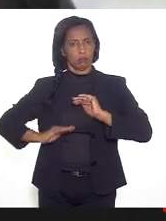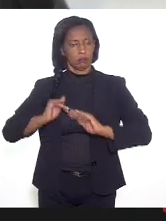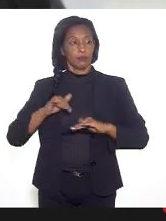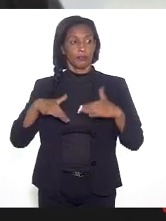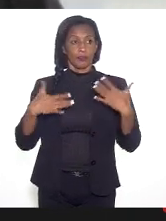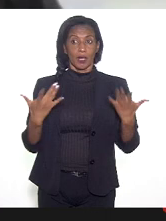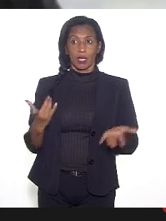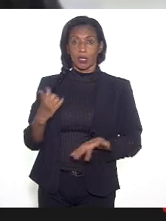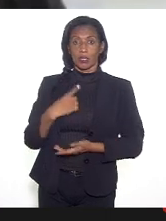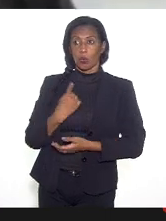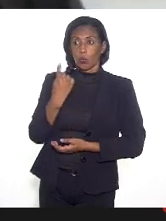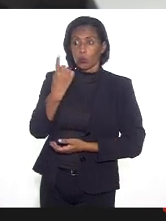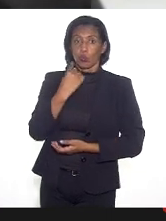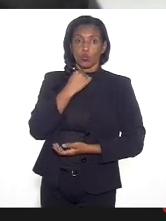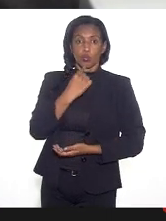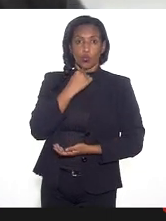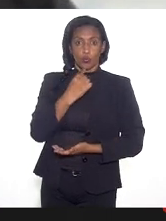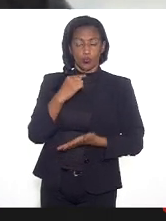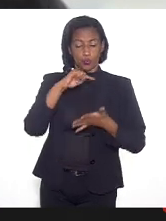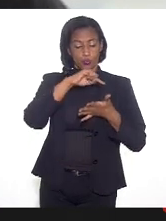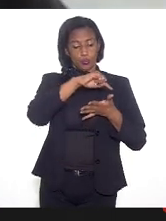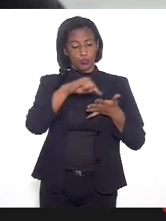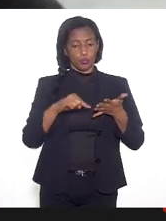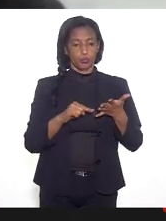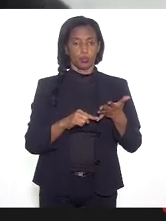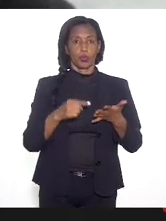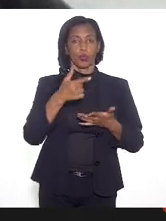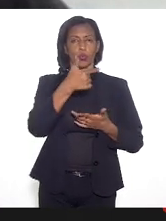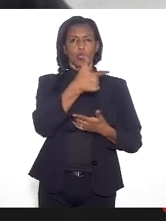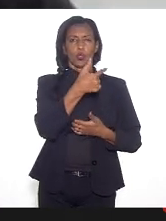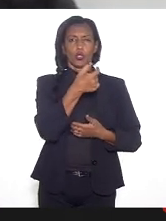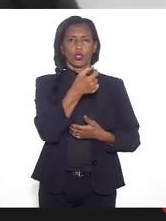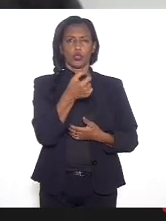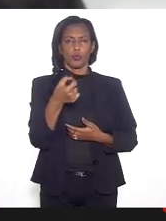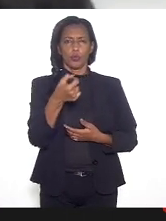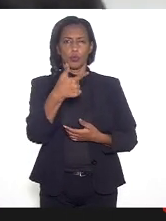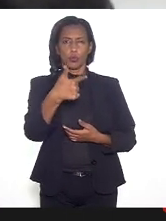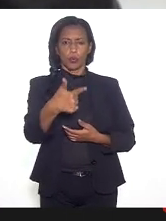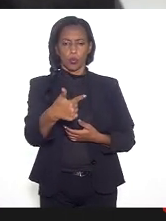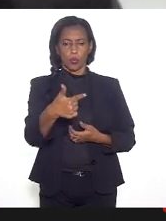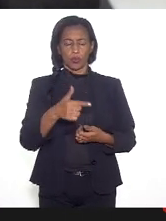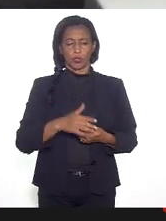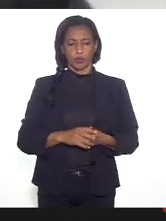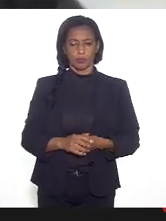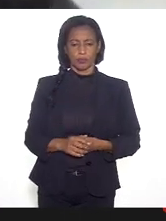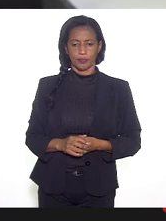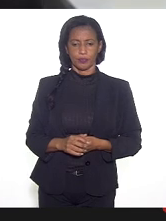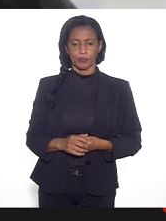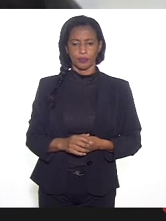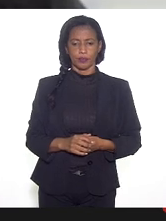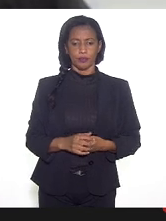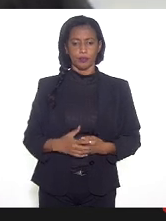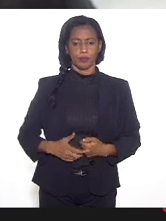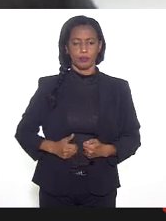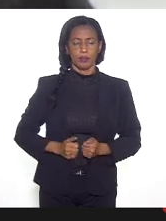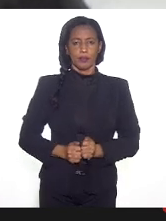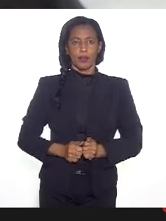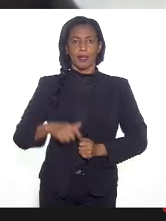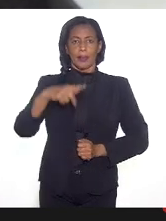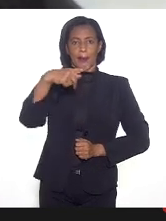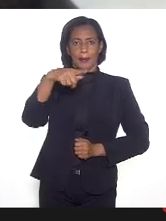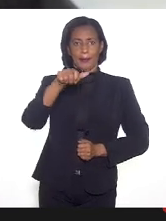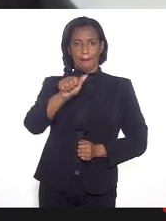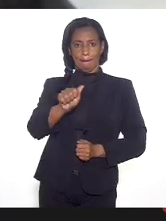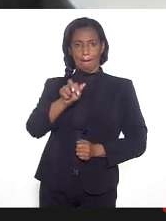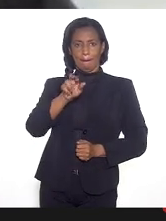deputada Marta, alguns assuntos. O caso de 2002, né, Patrícia? Eu estou com... Fazer a menção aqui, eu estou com a Patrícia Fonseca, do